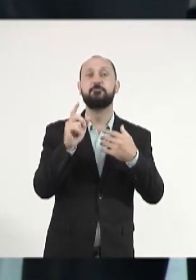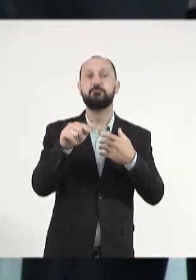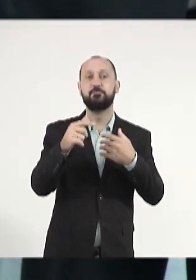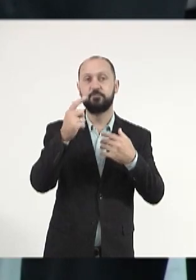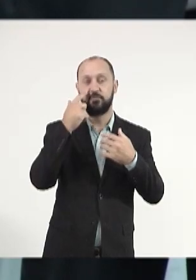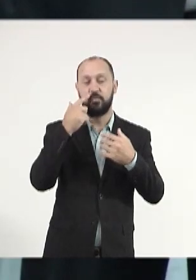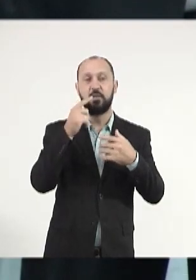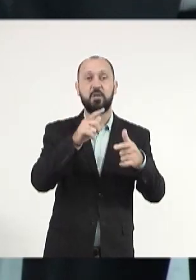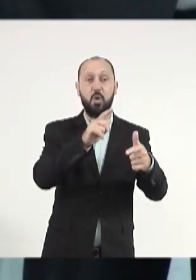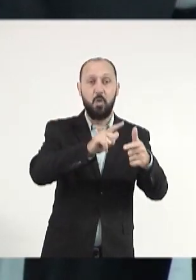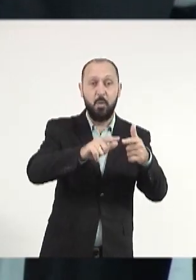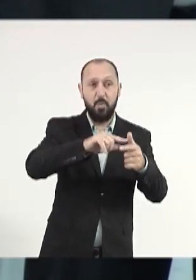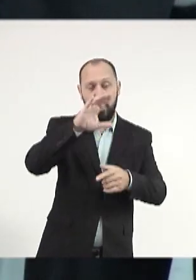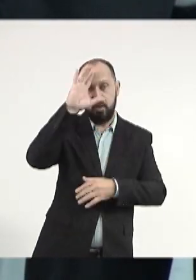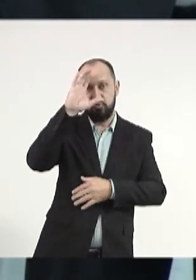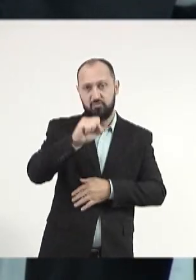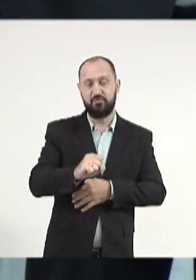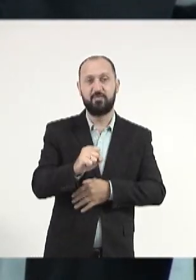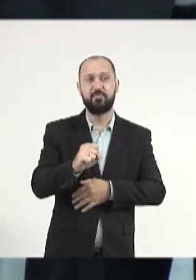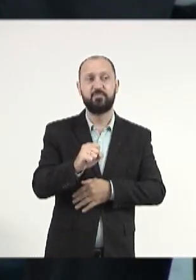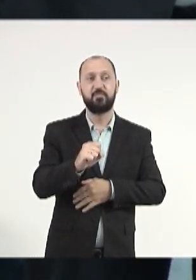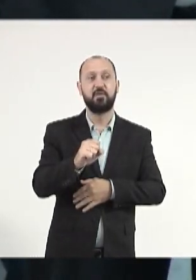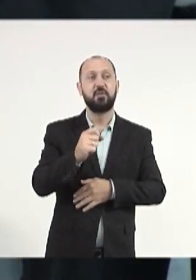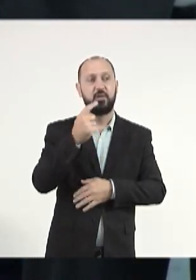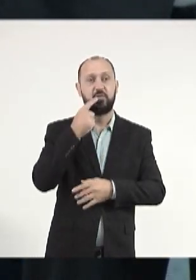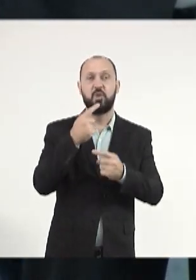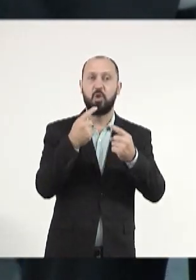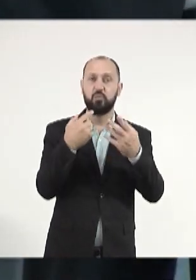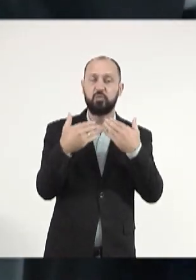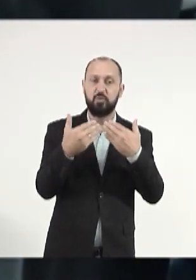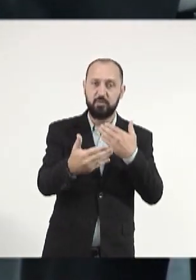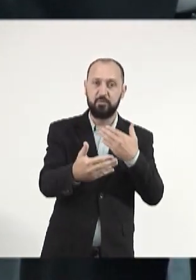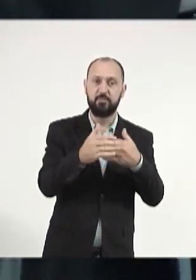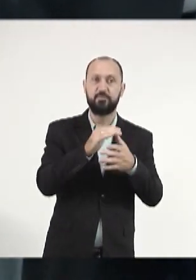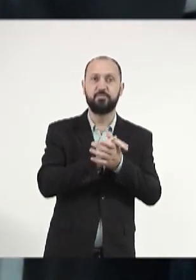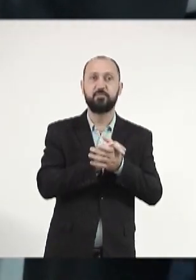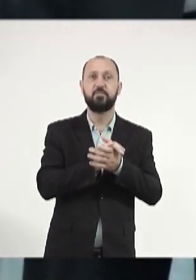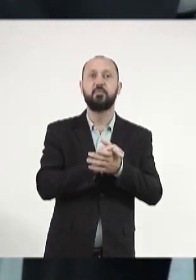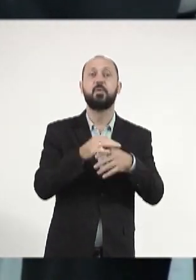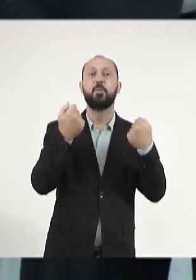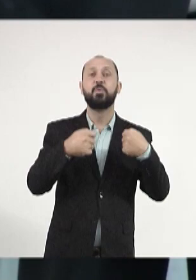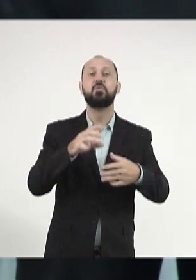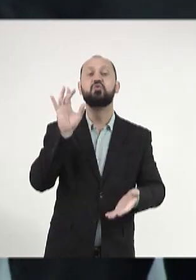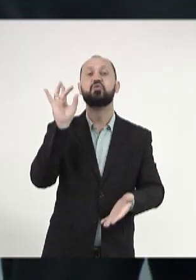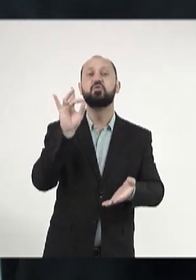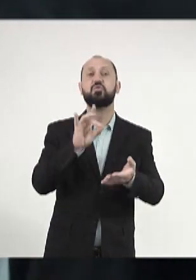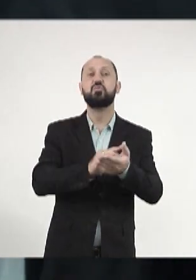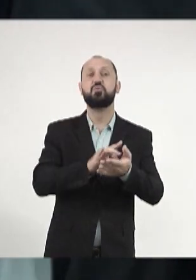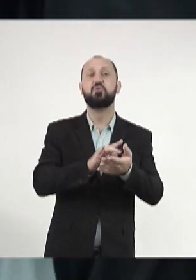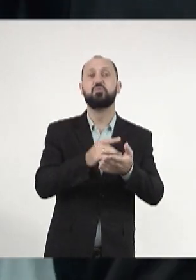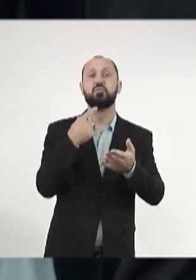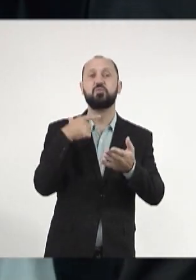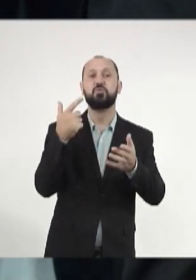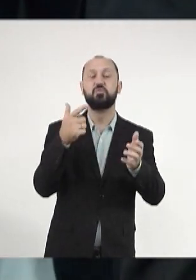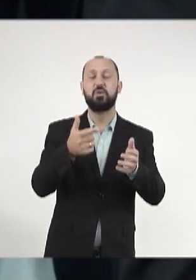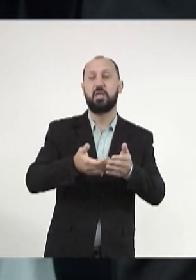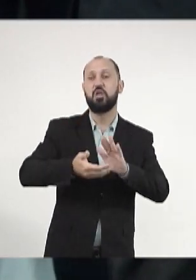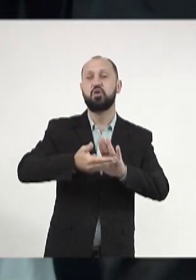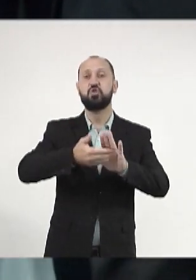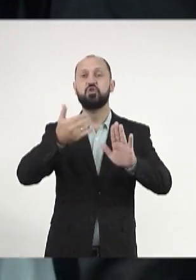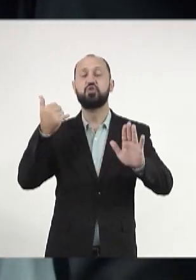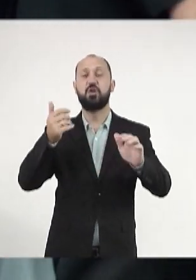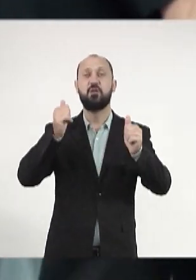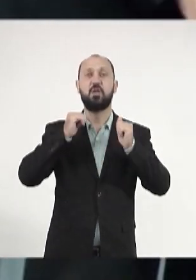sobre a solução dos problemas que a gente vem discutindo aqui. E, para isso, a gente precisa realmente se desarmar. E, quando eu